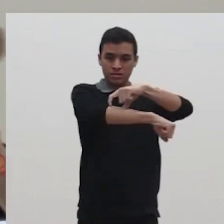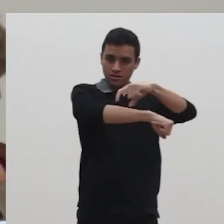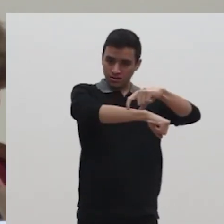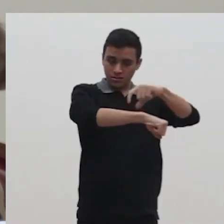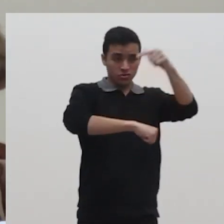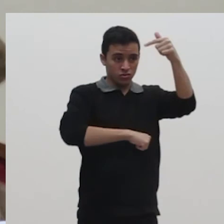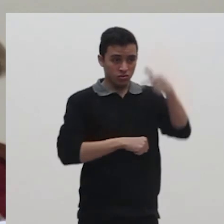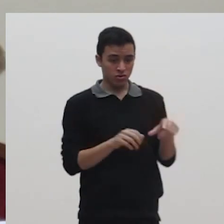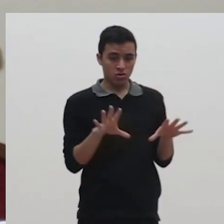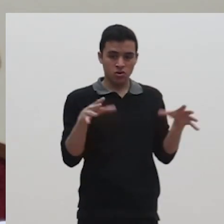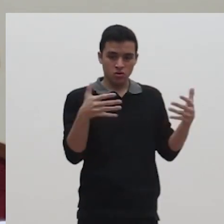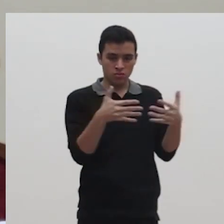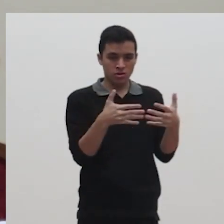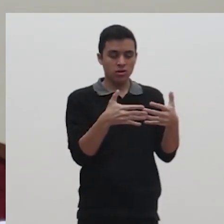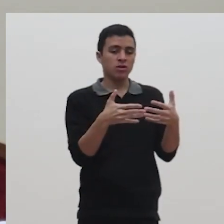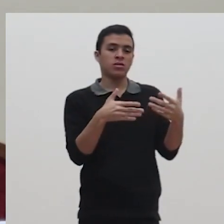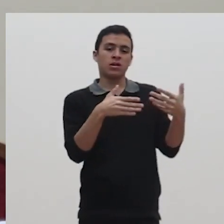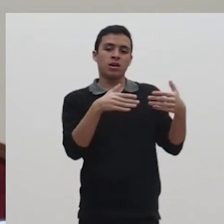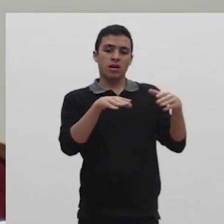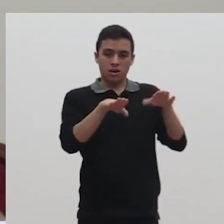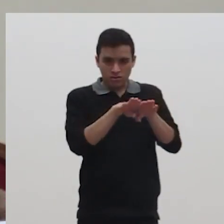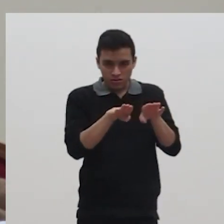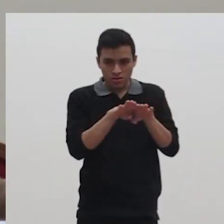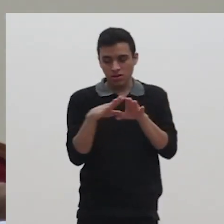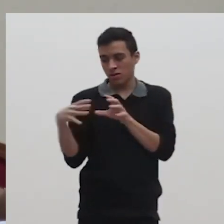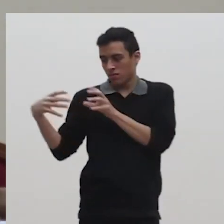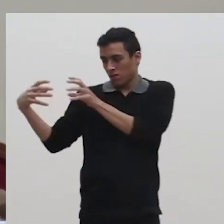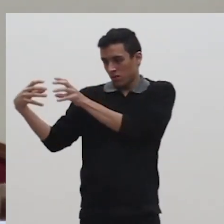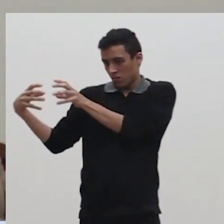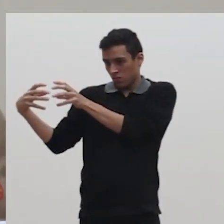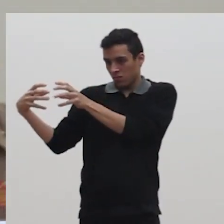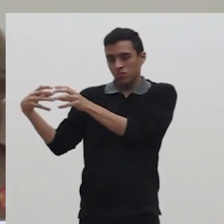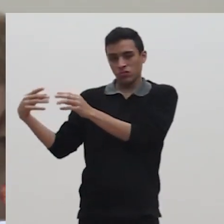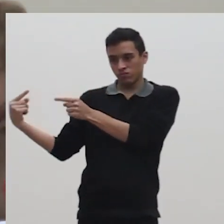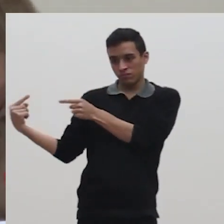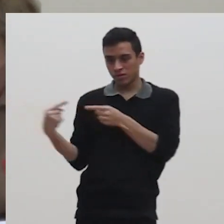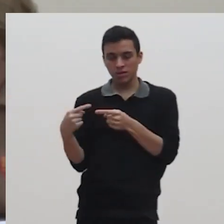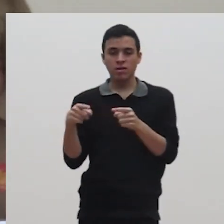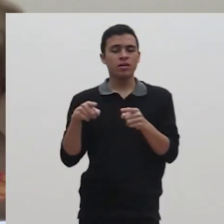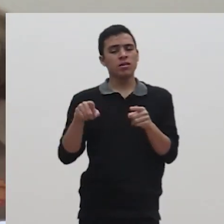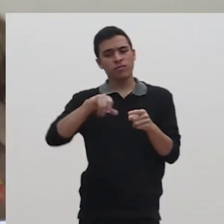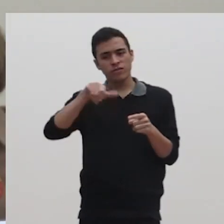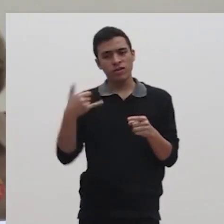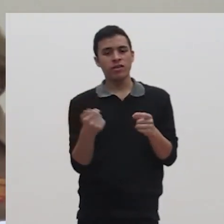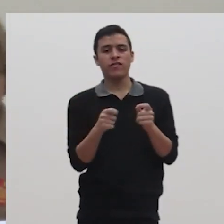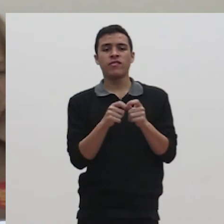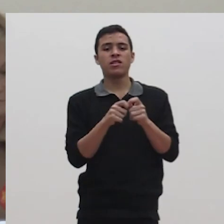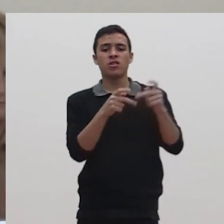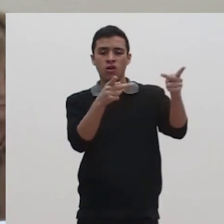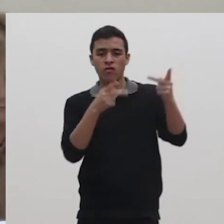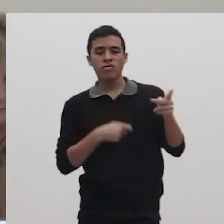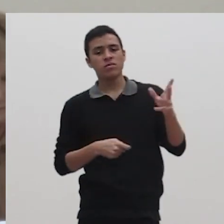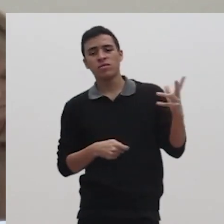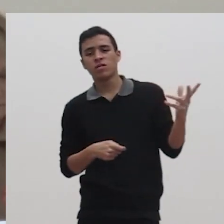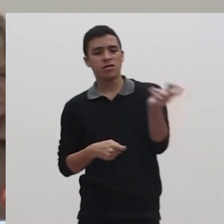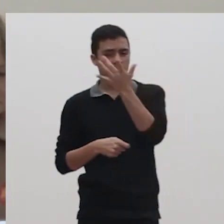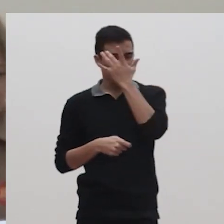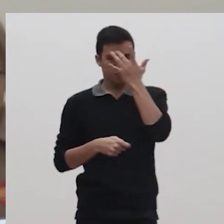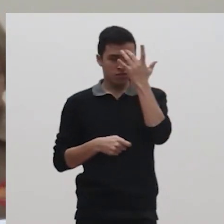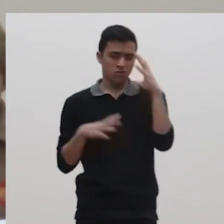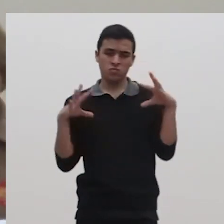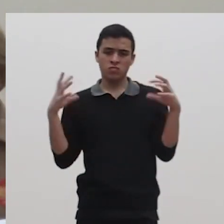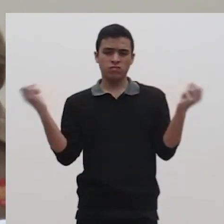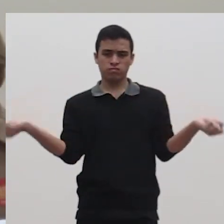vez a Comissão Paritária de Consulta, a chapa adversária. E fazer um convite para que todas e